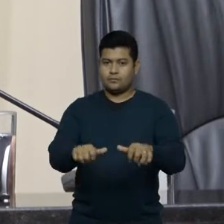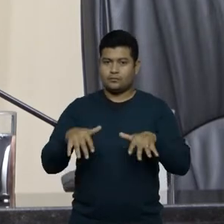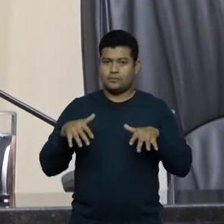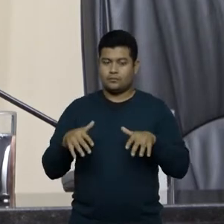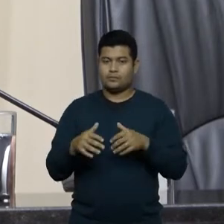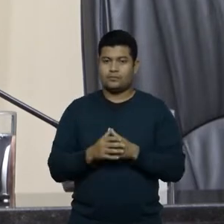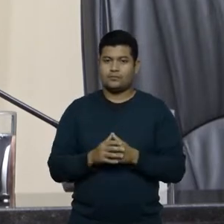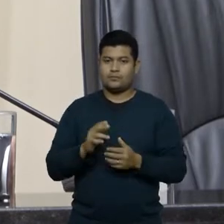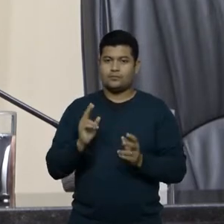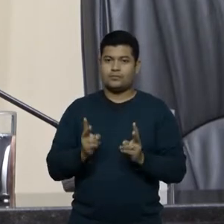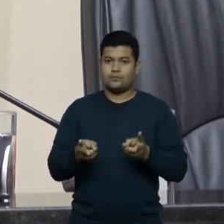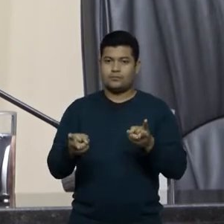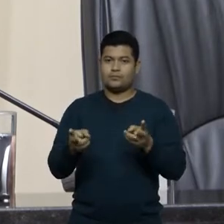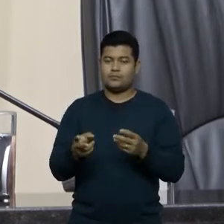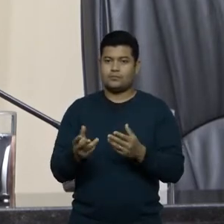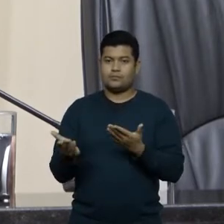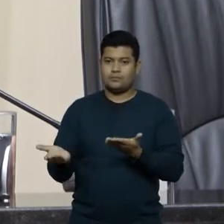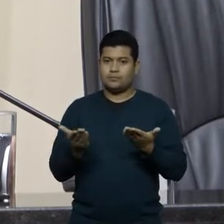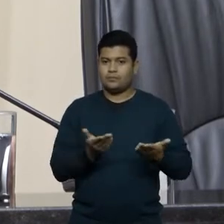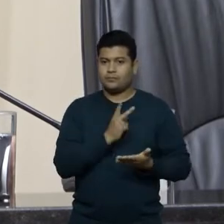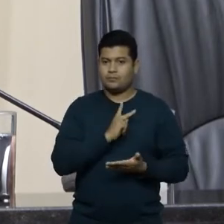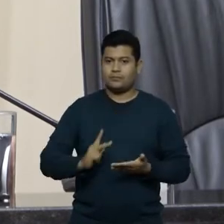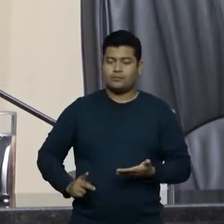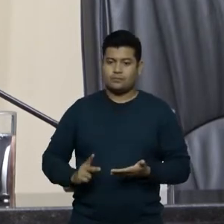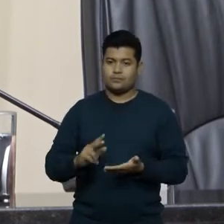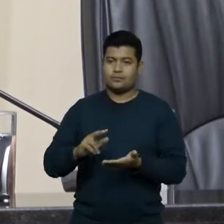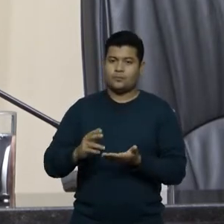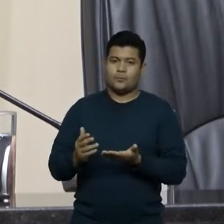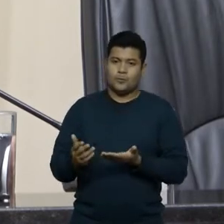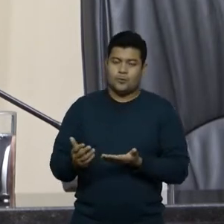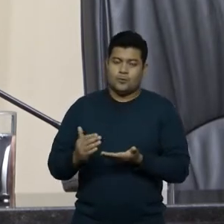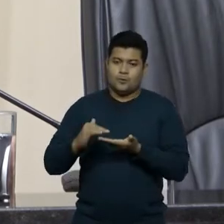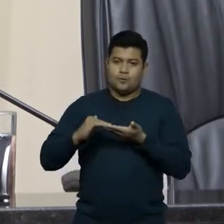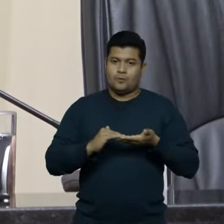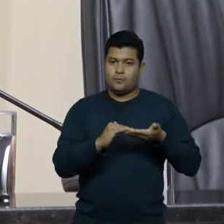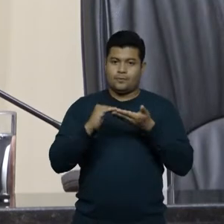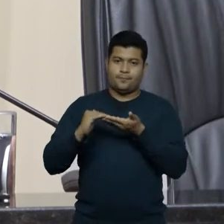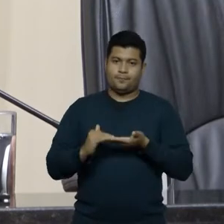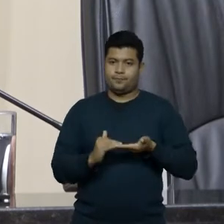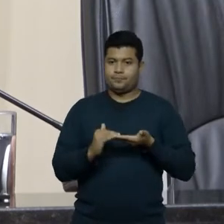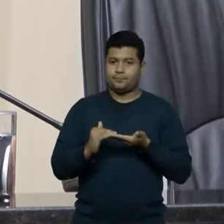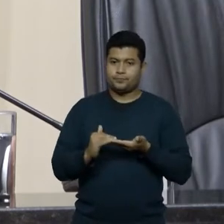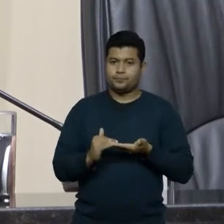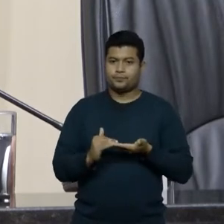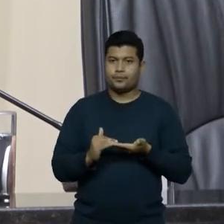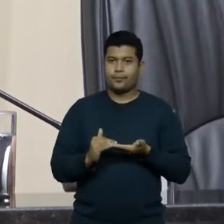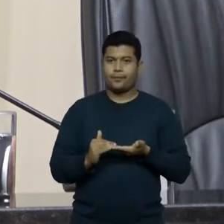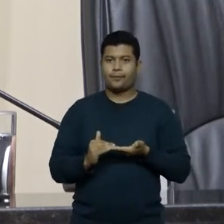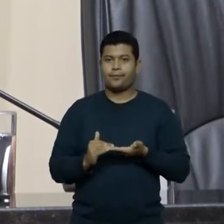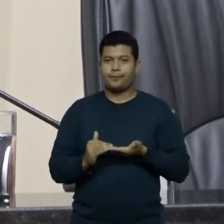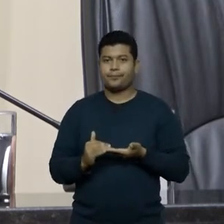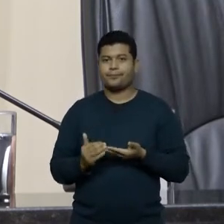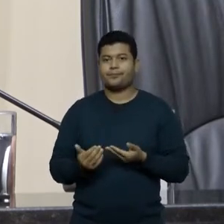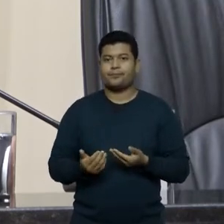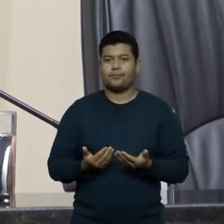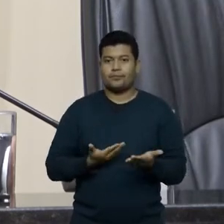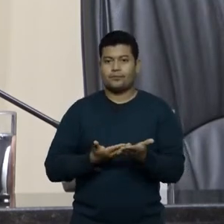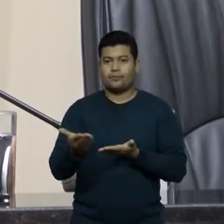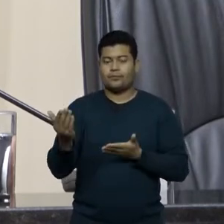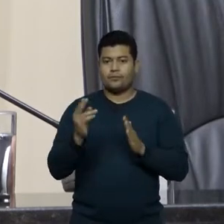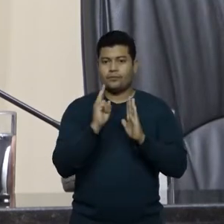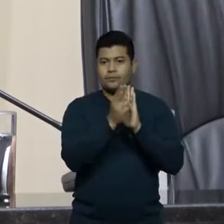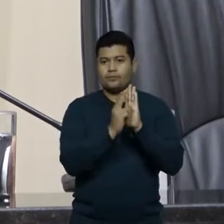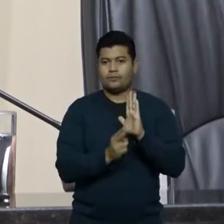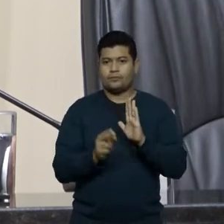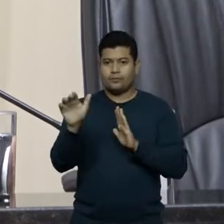prosseguindo o senhor presidente convidou o mestre da cerimónia mestre de cerimônias para proceder a nominata